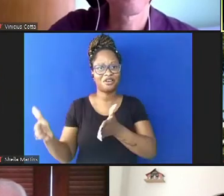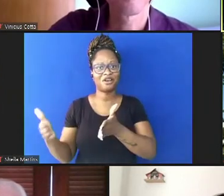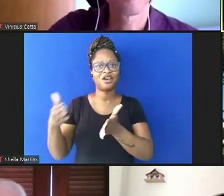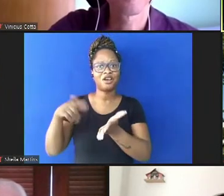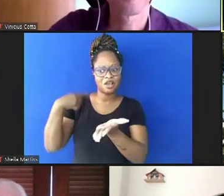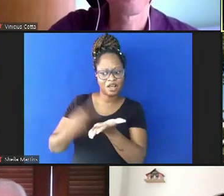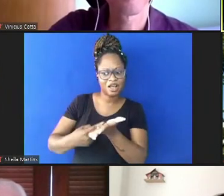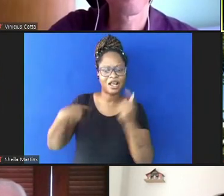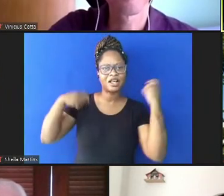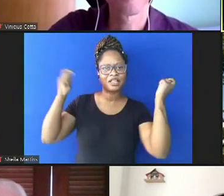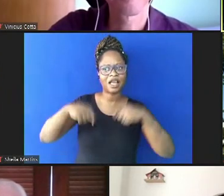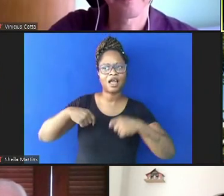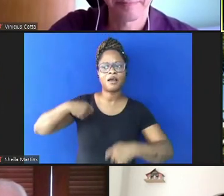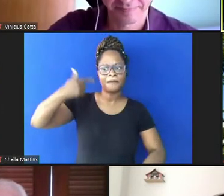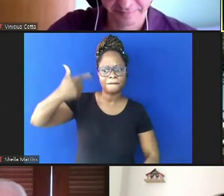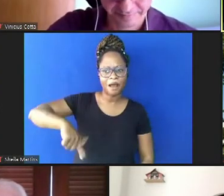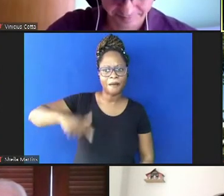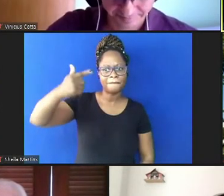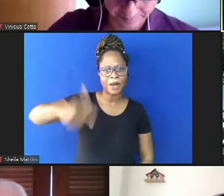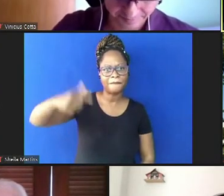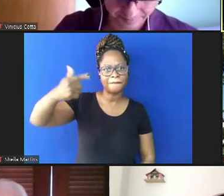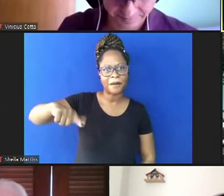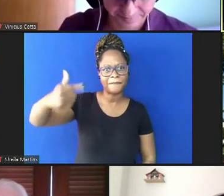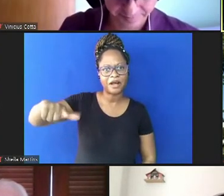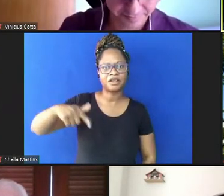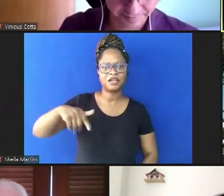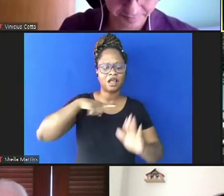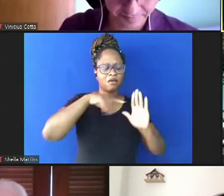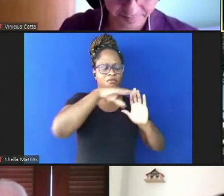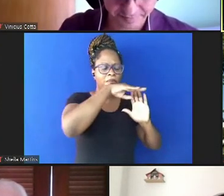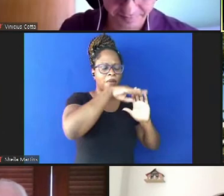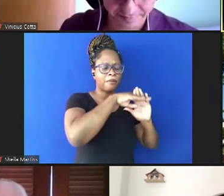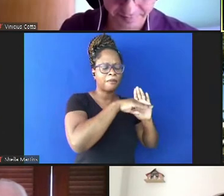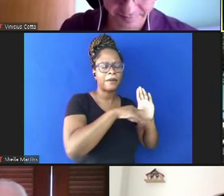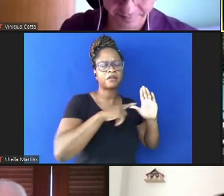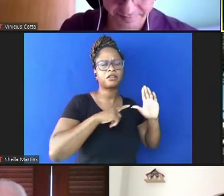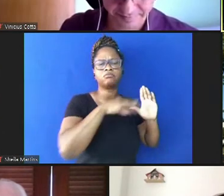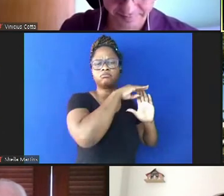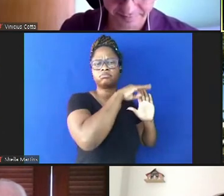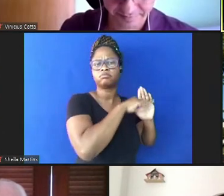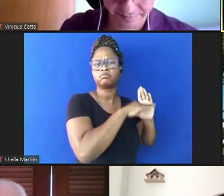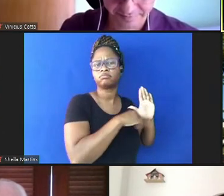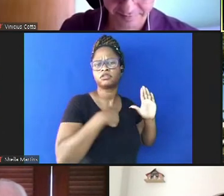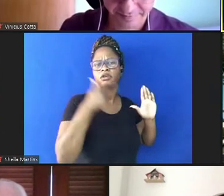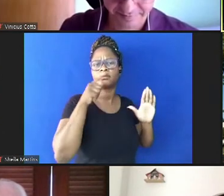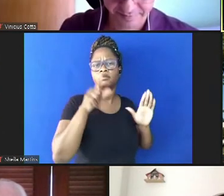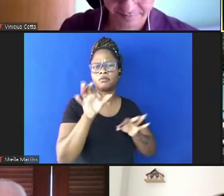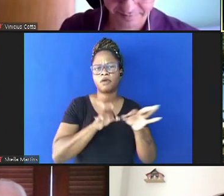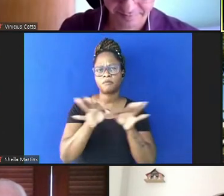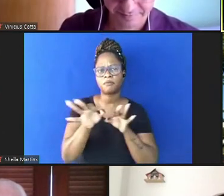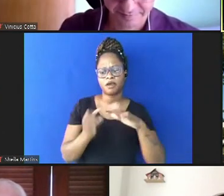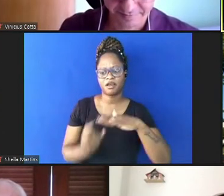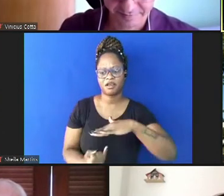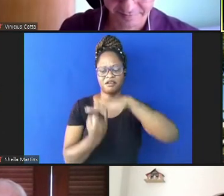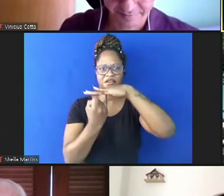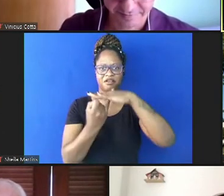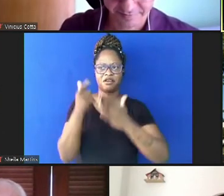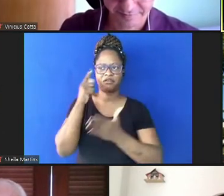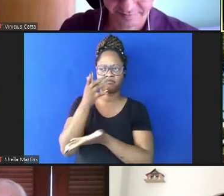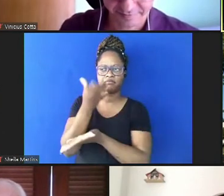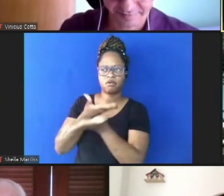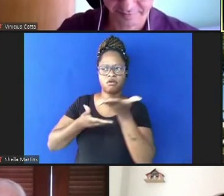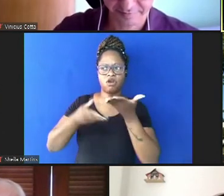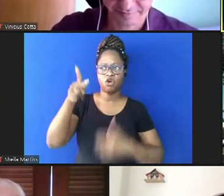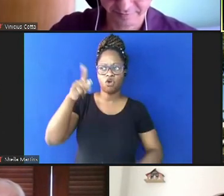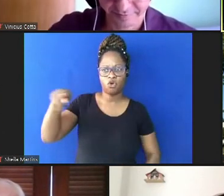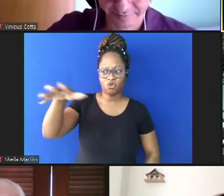mais frequentes, né? Faremos toda uma agenda para uma preparação institucional, um envolvimento de docentes e